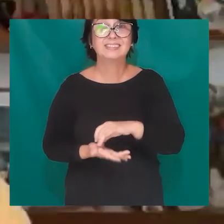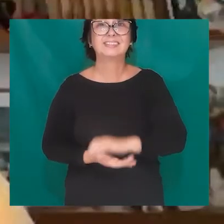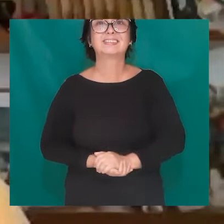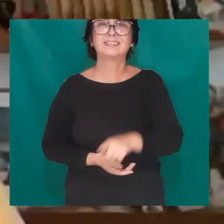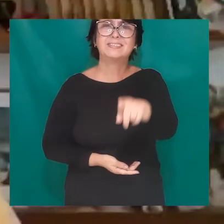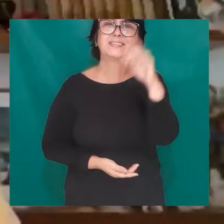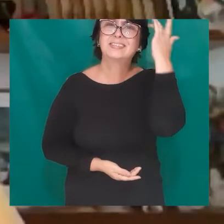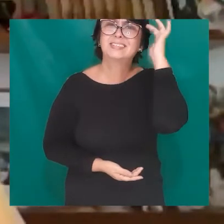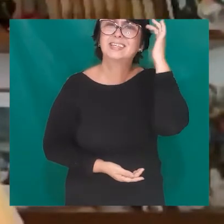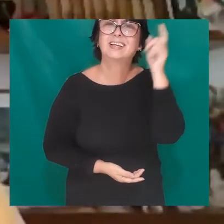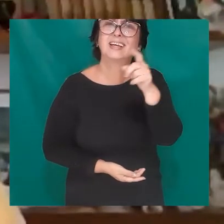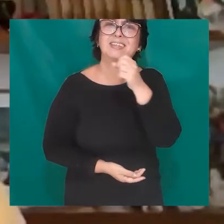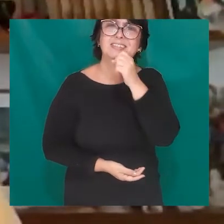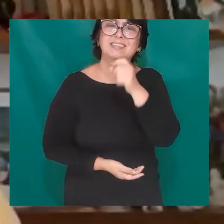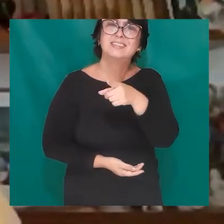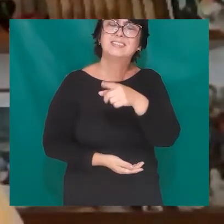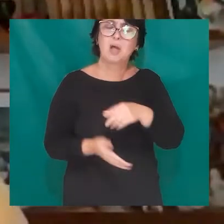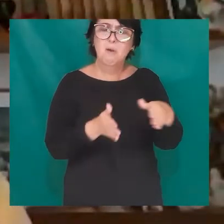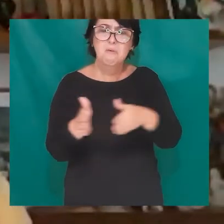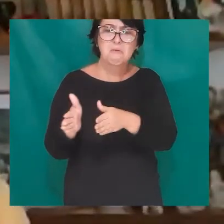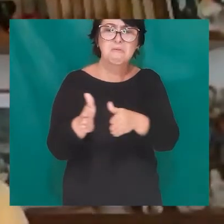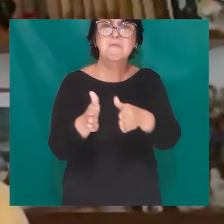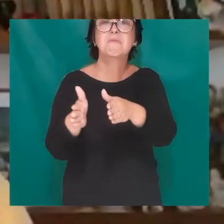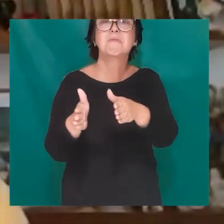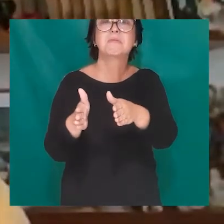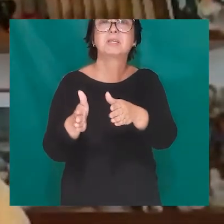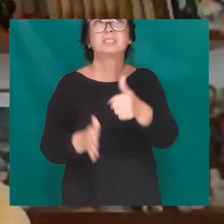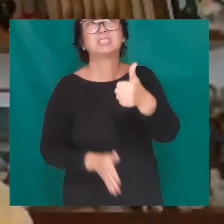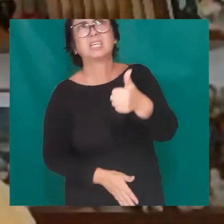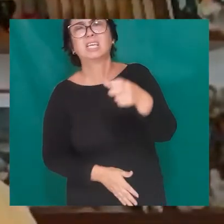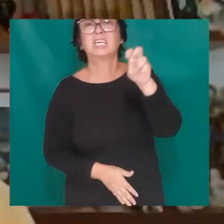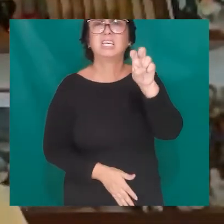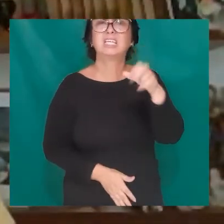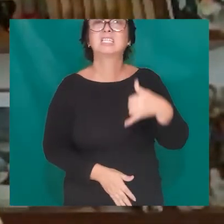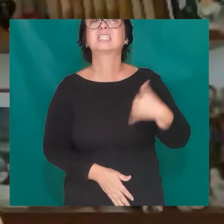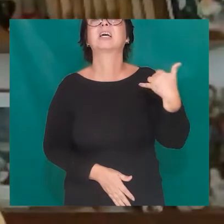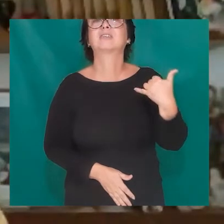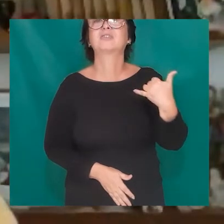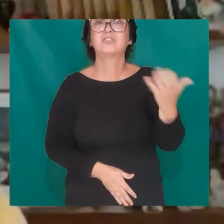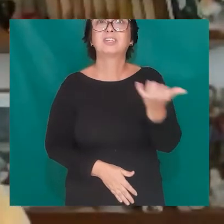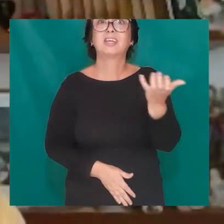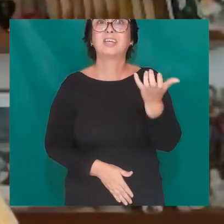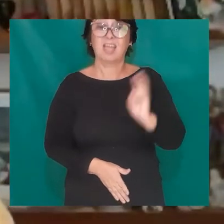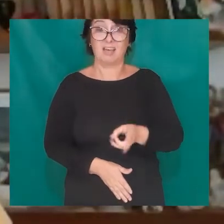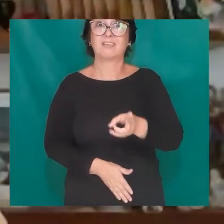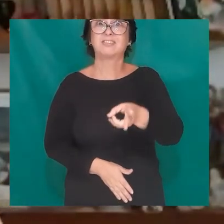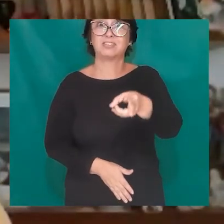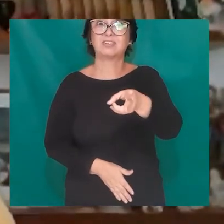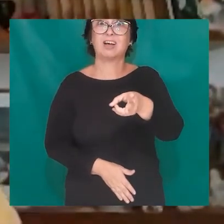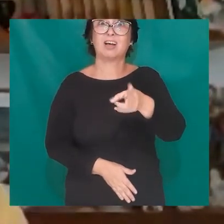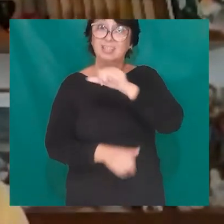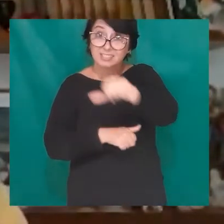que é, qual tem sido assim, o caminho dos alunos depois dos 15 que saem e que querem dar prosseguimento, assim, né? Eles já se